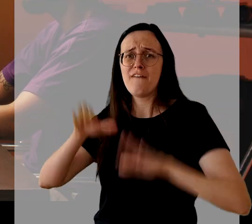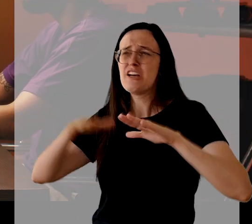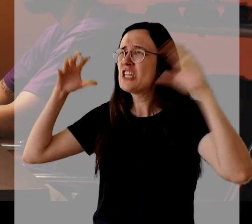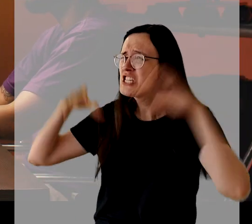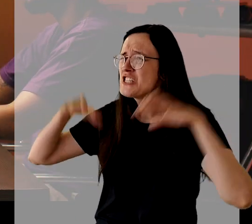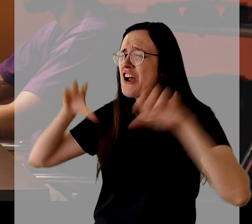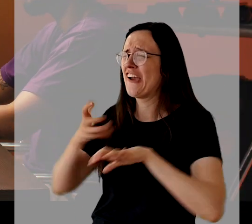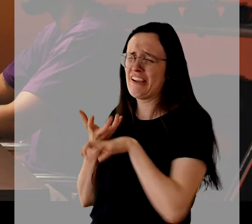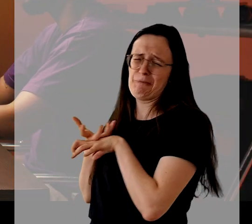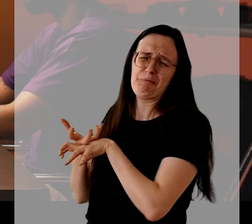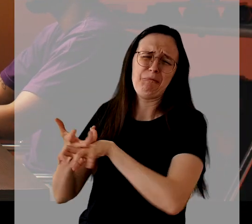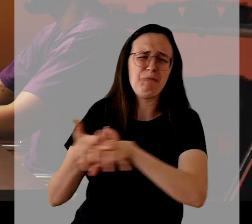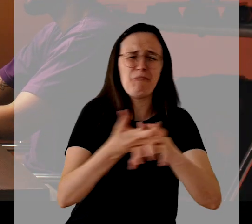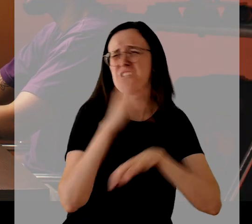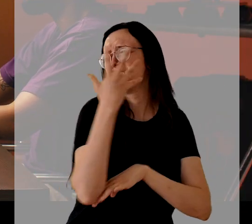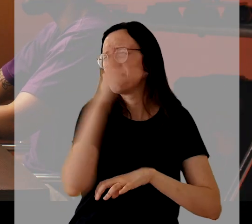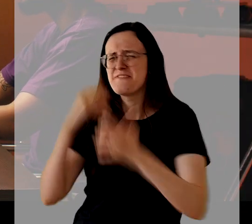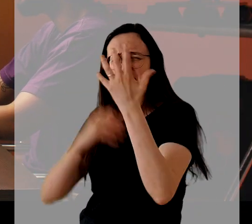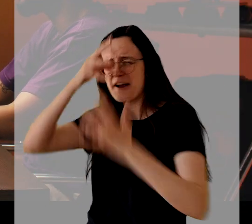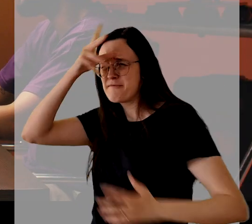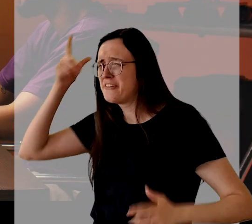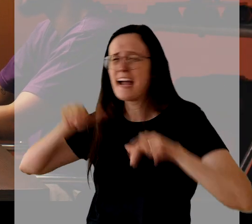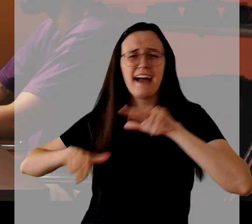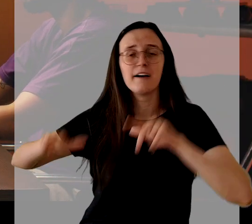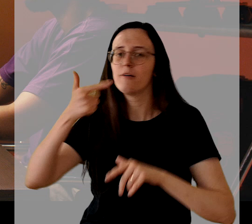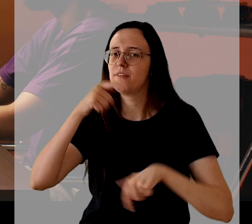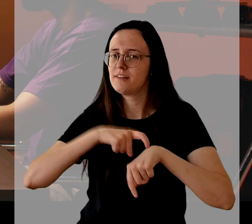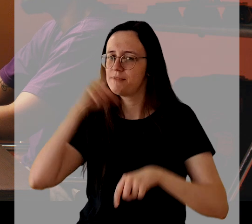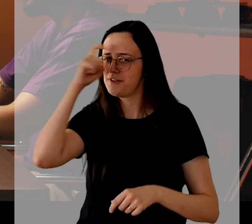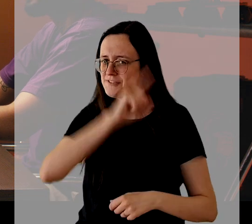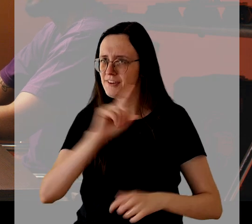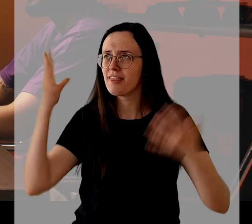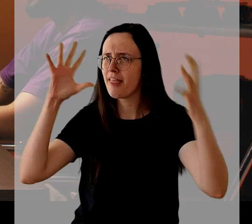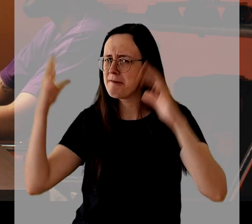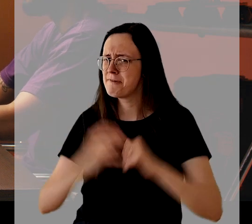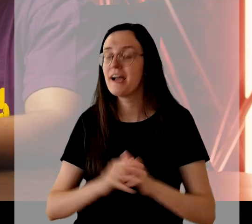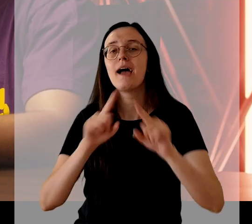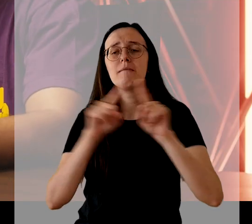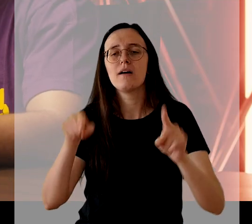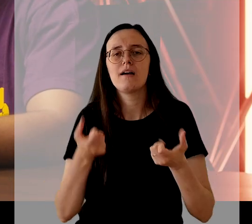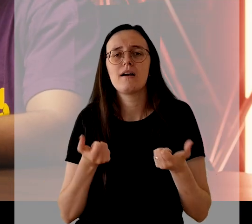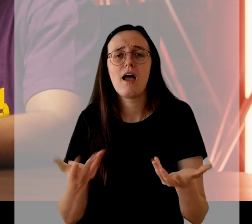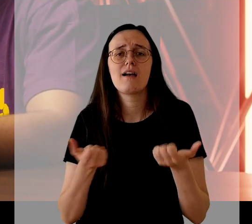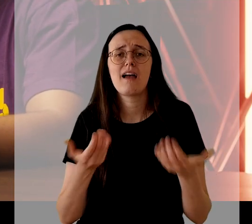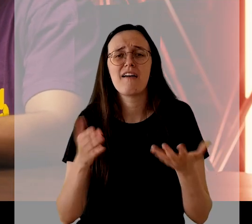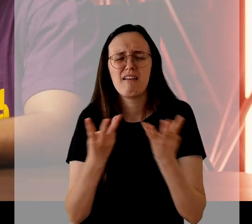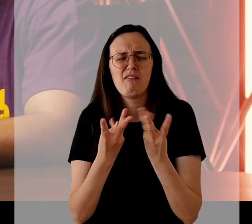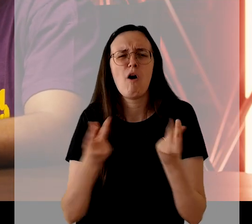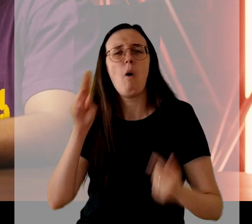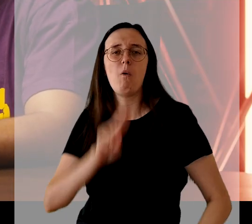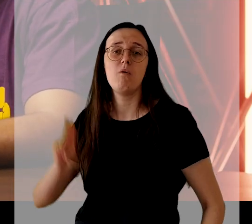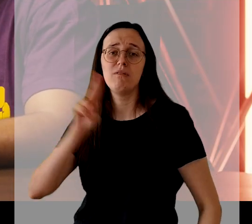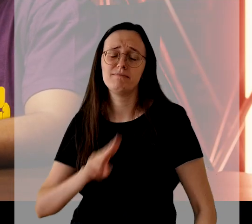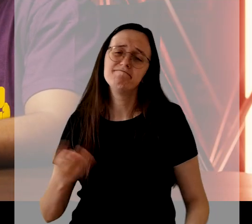de chuva, no deserto, na floresta amazônica. Não tem tempo ruim, né? Então, essa depreciação ela é mais evidente,